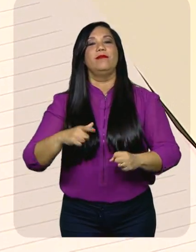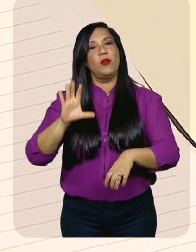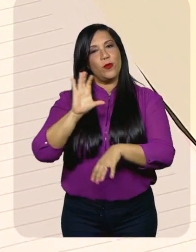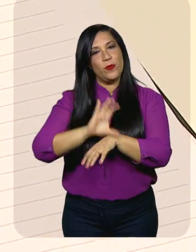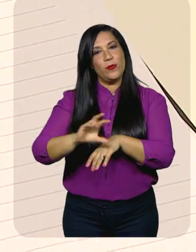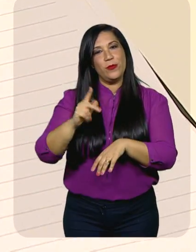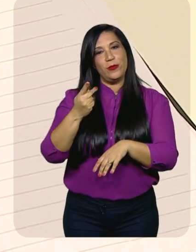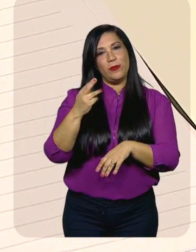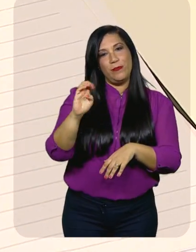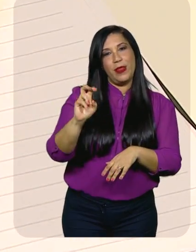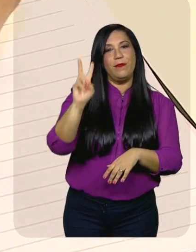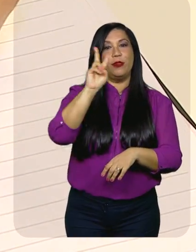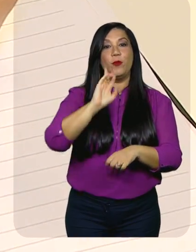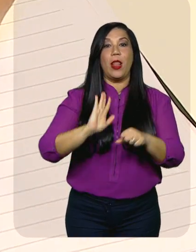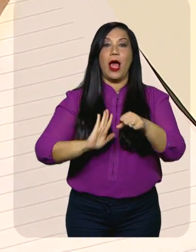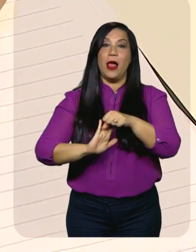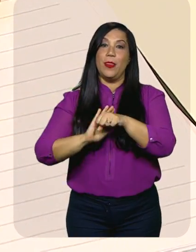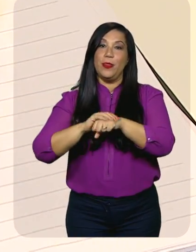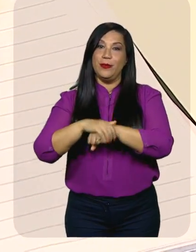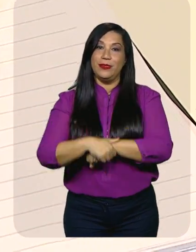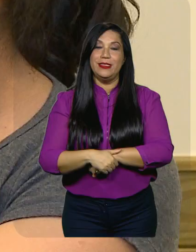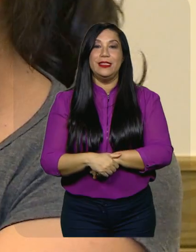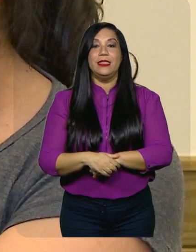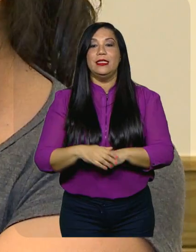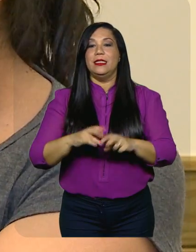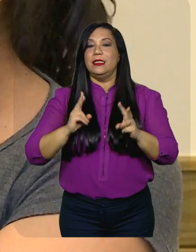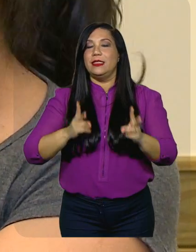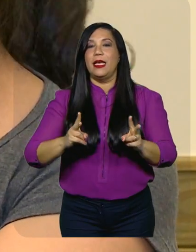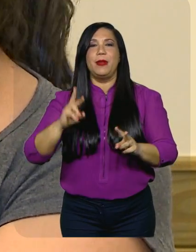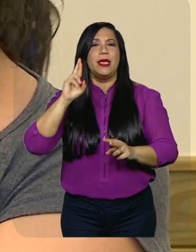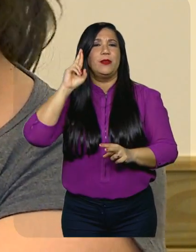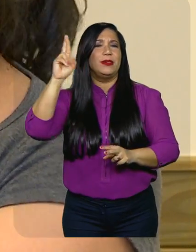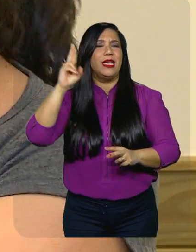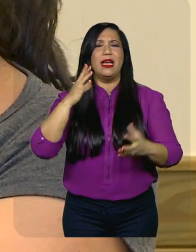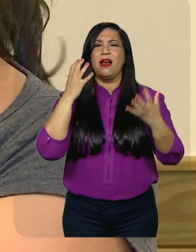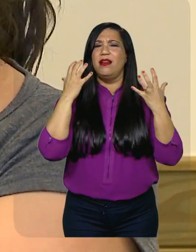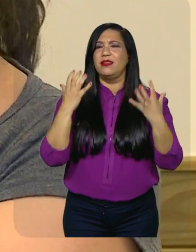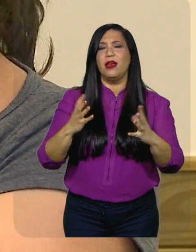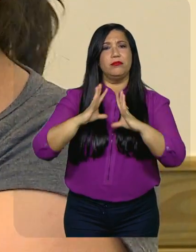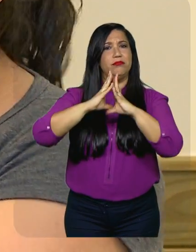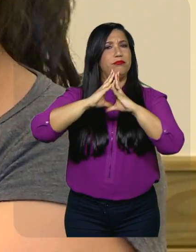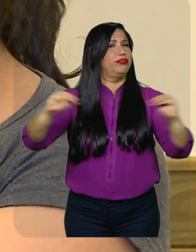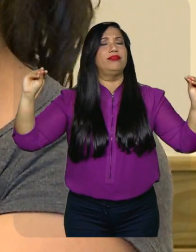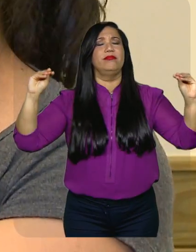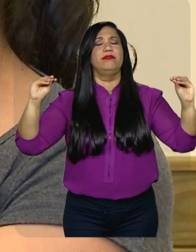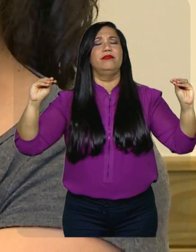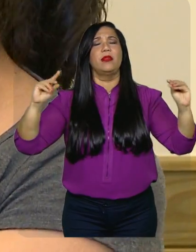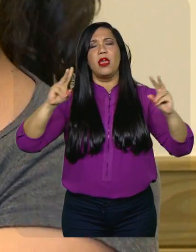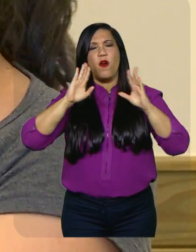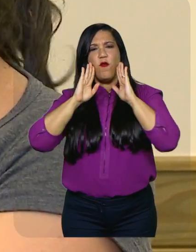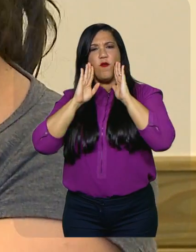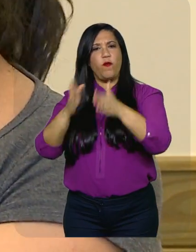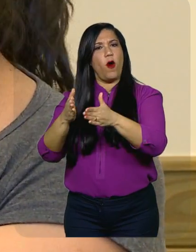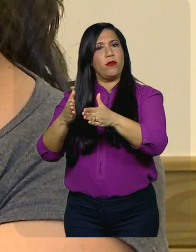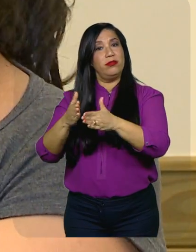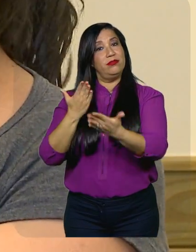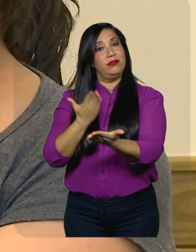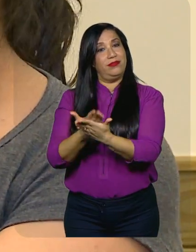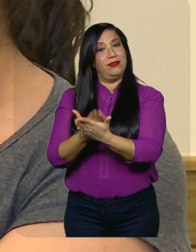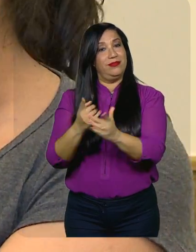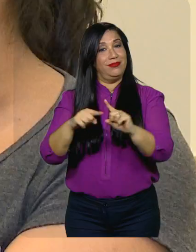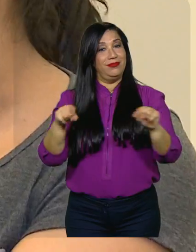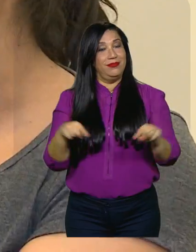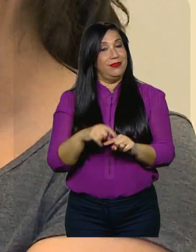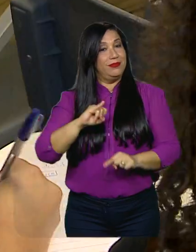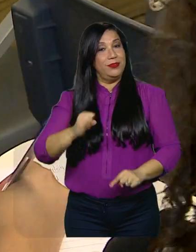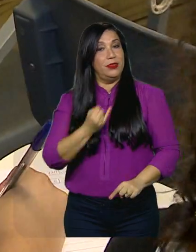curso pré-vestibular à noite. Todas as responsabilidades, todo o cansaço vai embora, porque eu tô dentro de uma sala de aula, tô tendo o